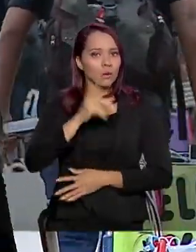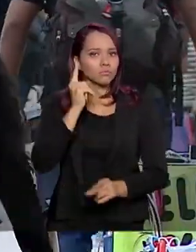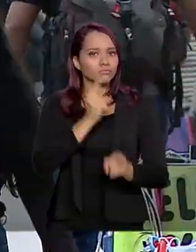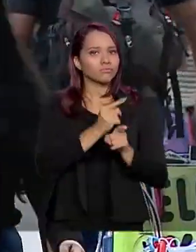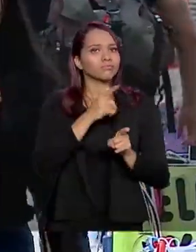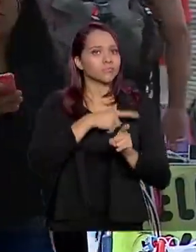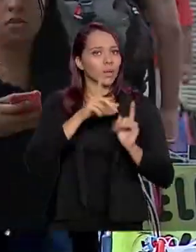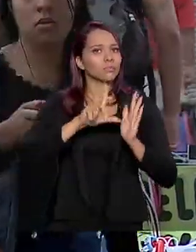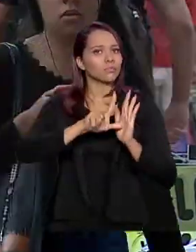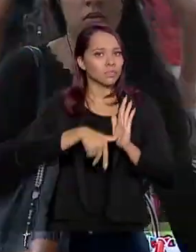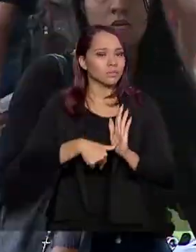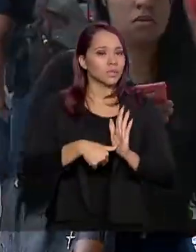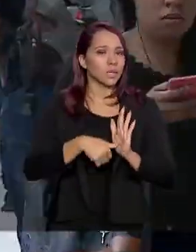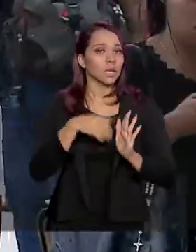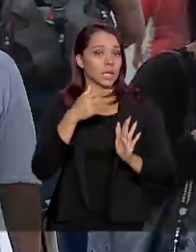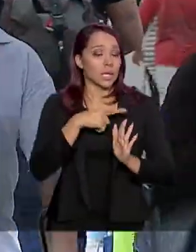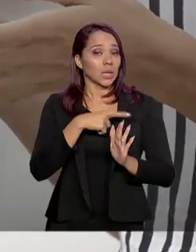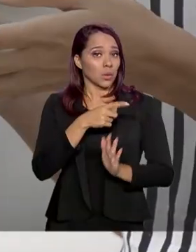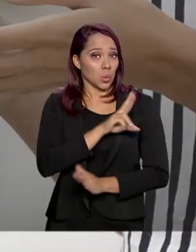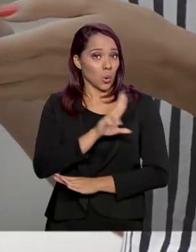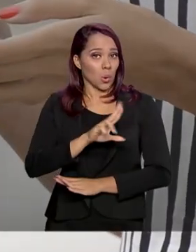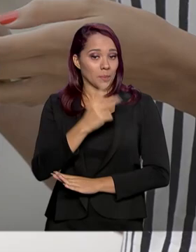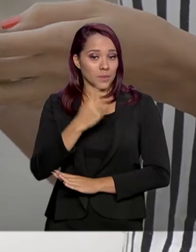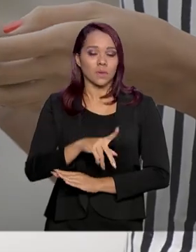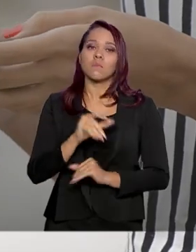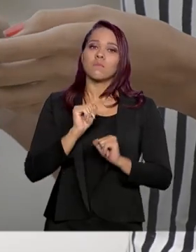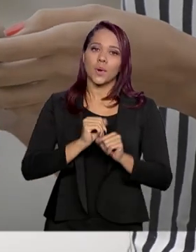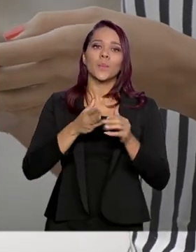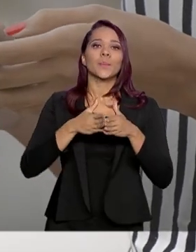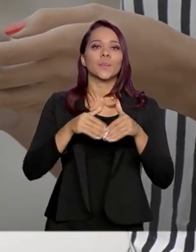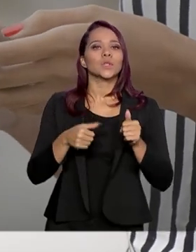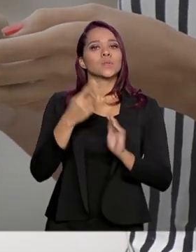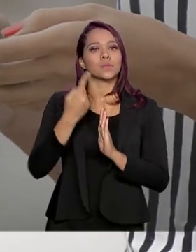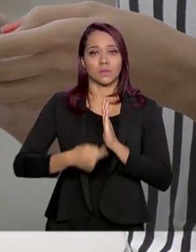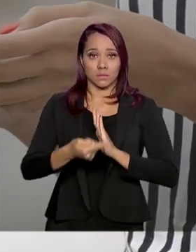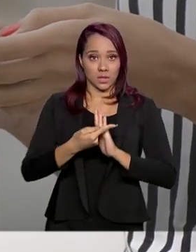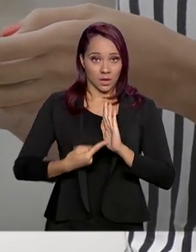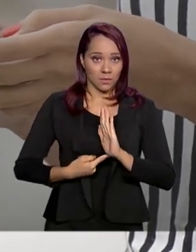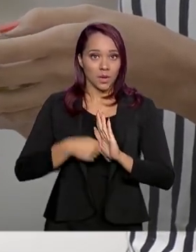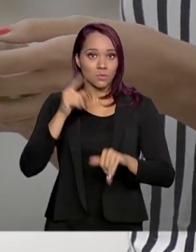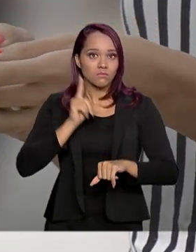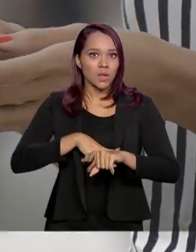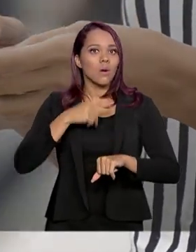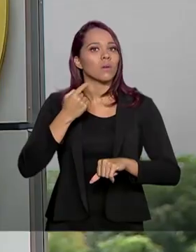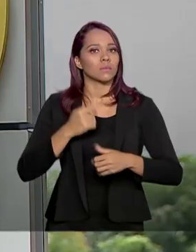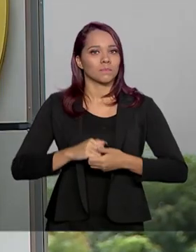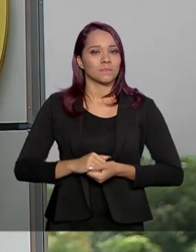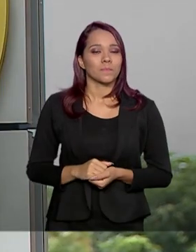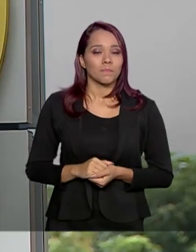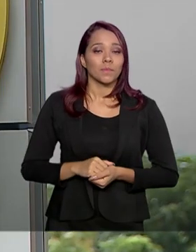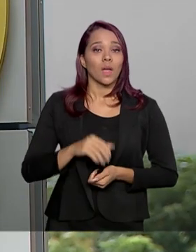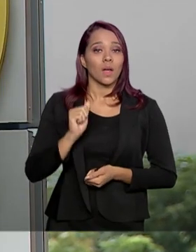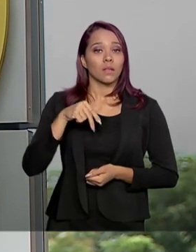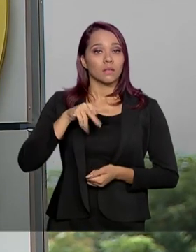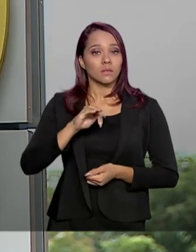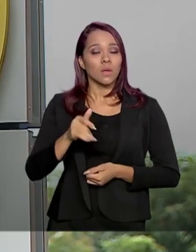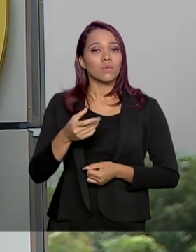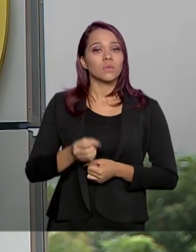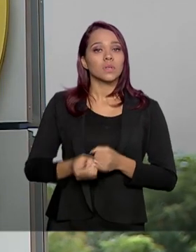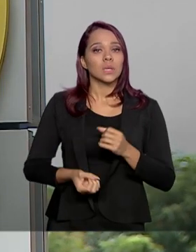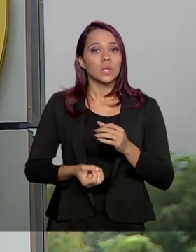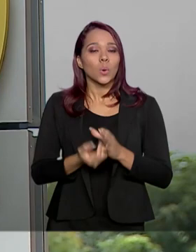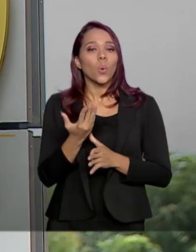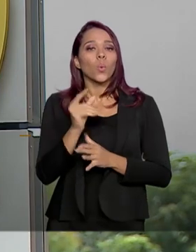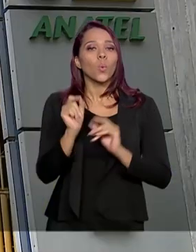irregularidades envolvendo o seu nome, ele pode pedir o cancelamento imediato da linha. A Anatel criou um